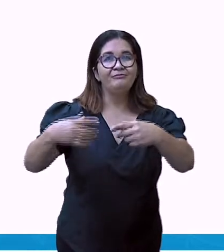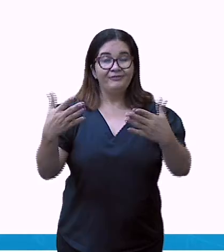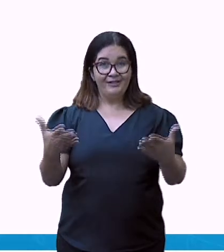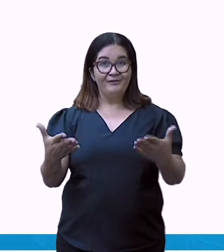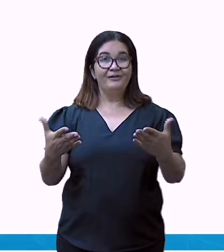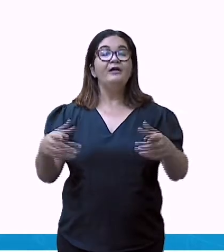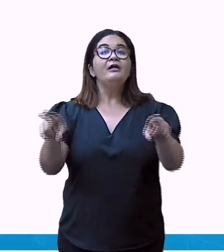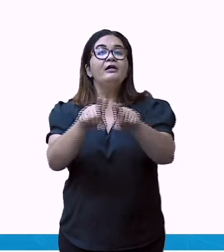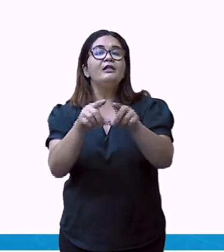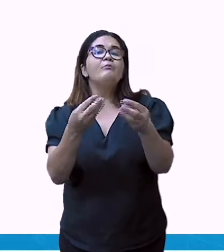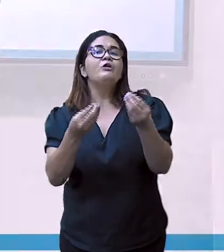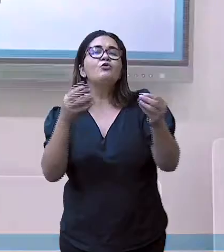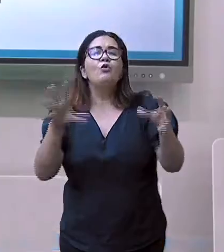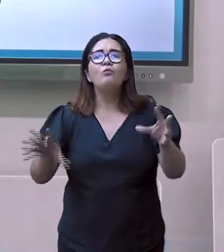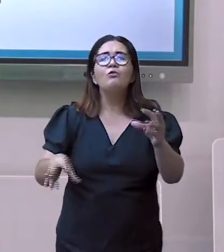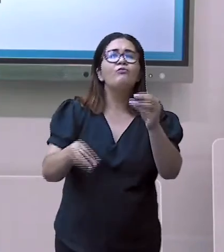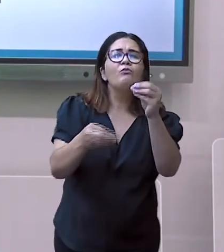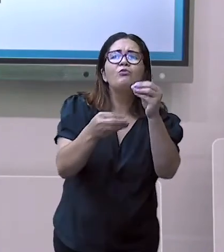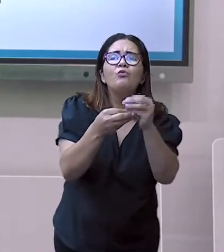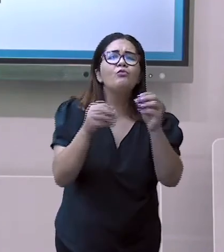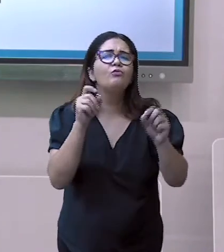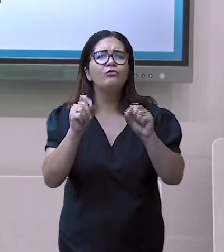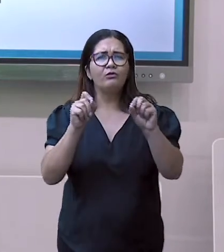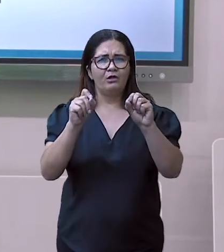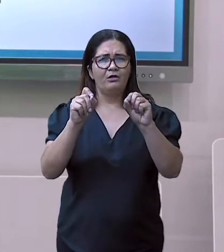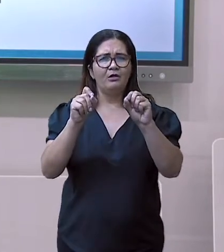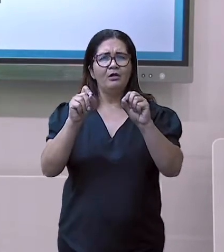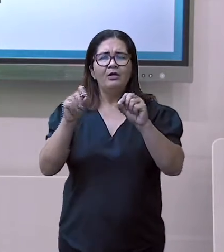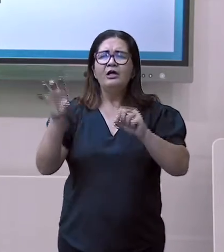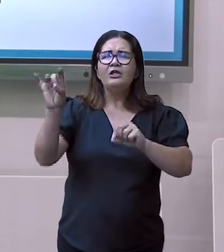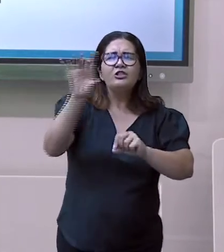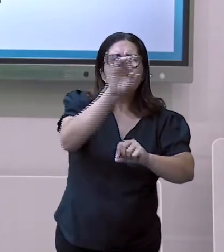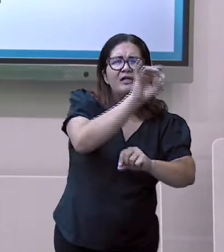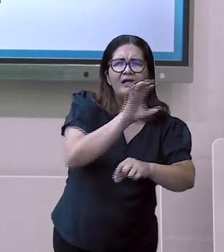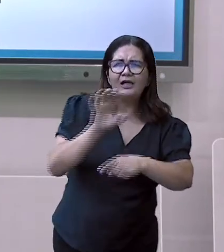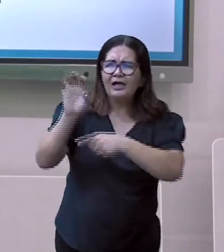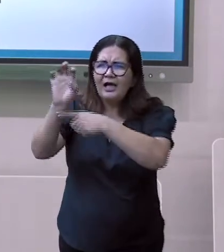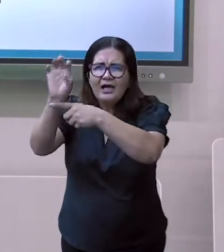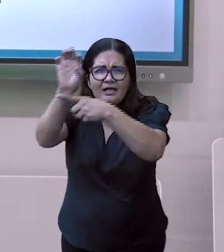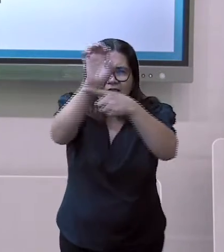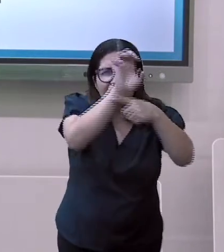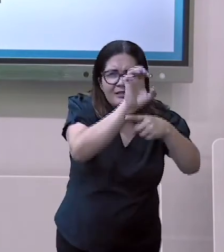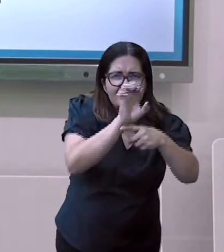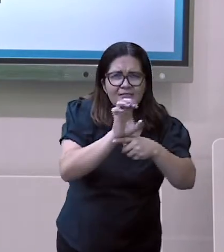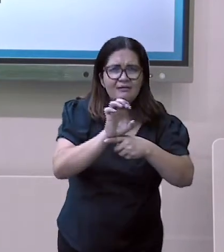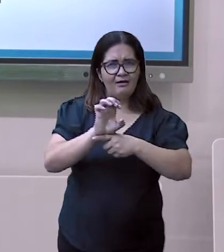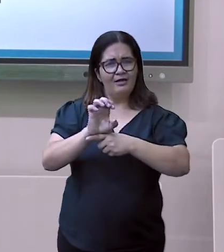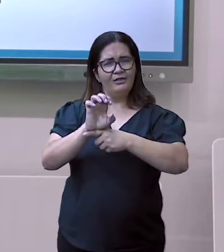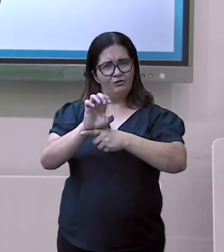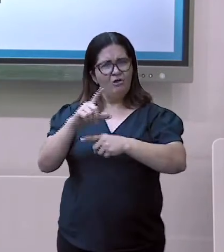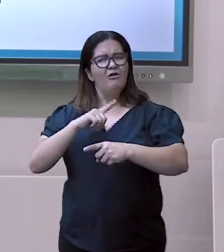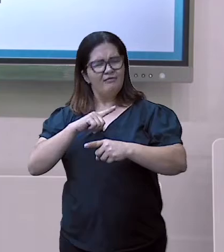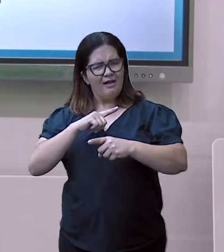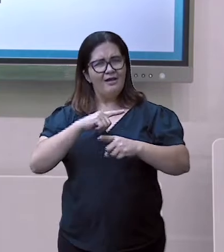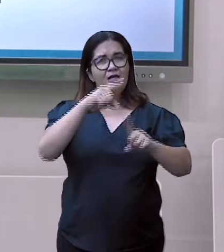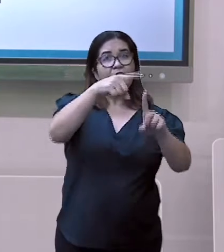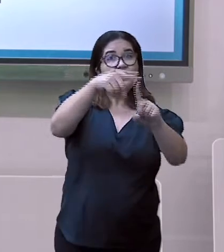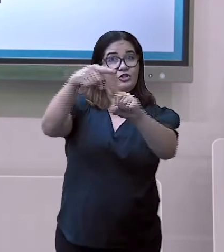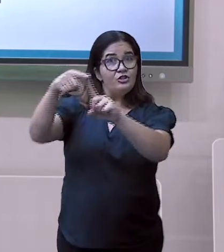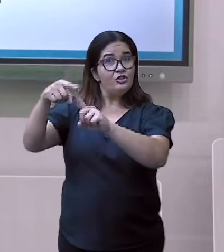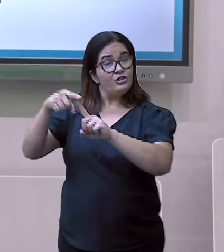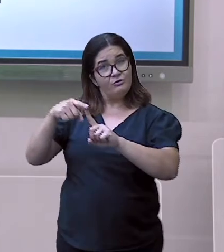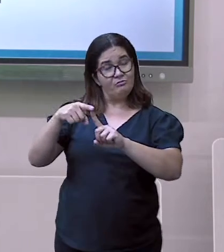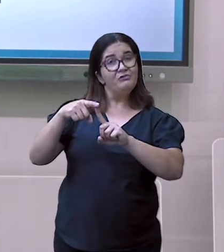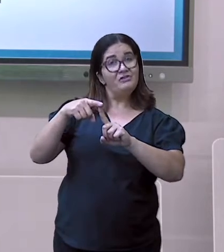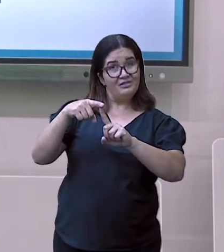concluir até aqui que cada região tem diferentes tipos de manifestação